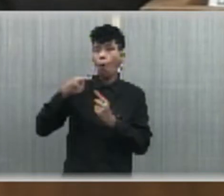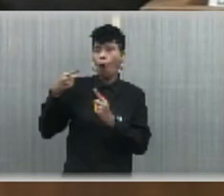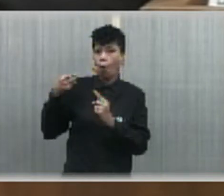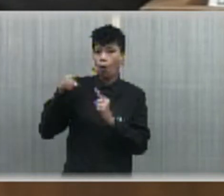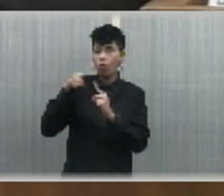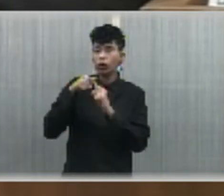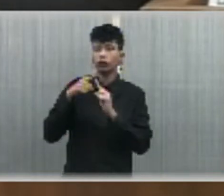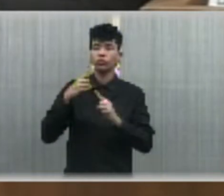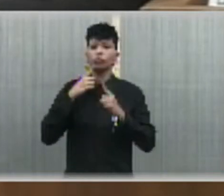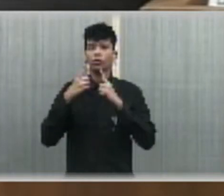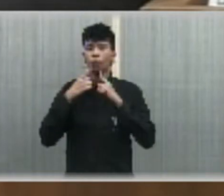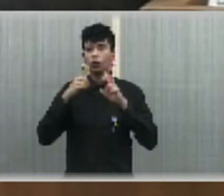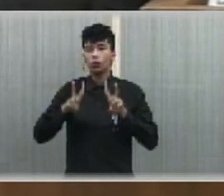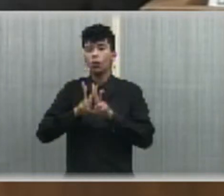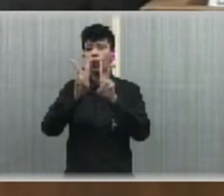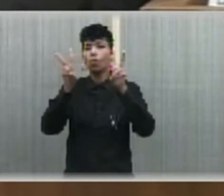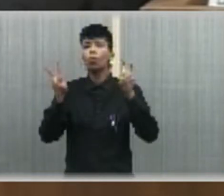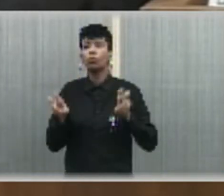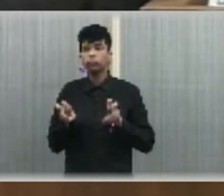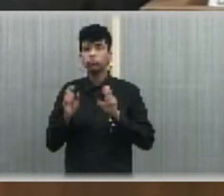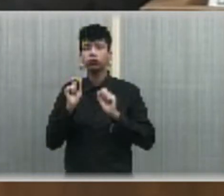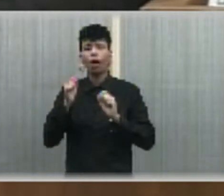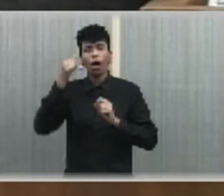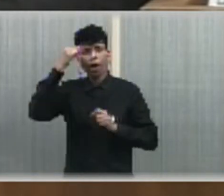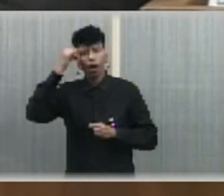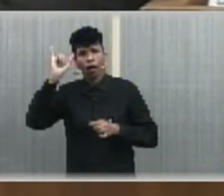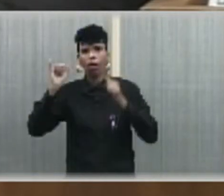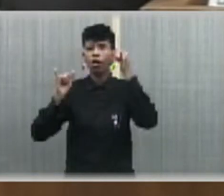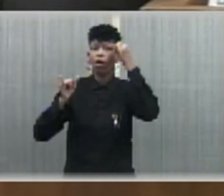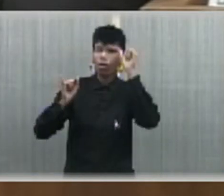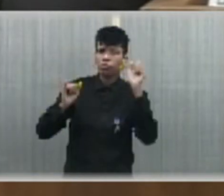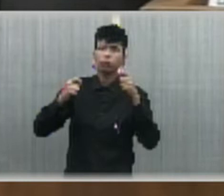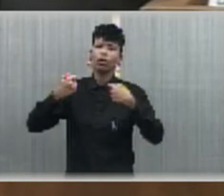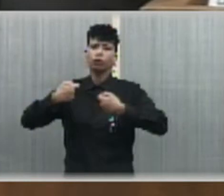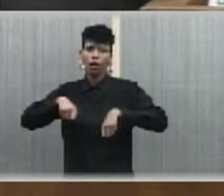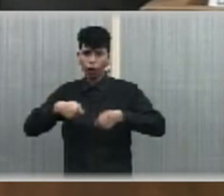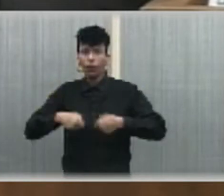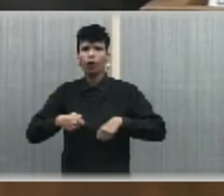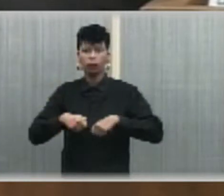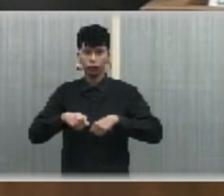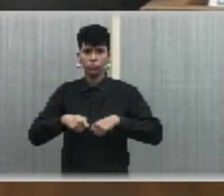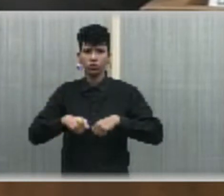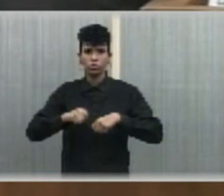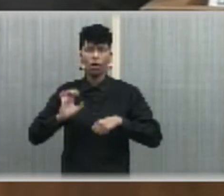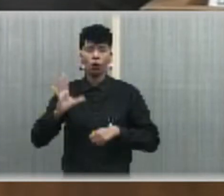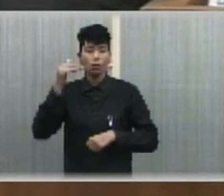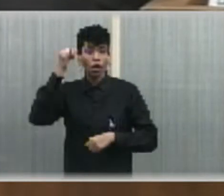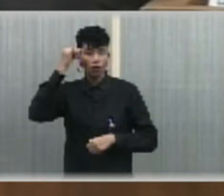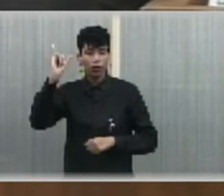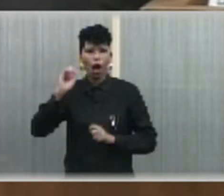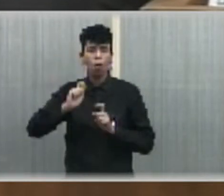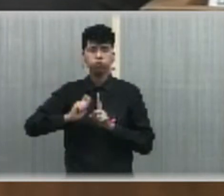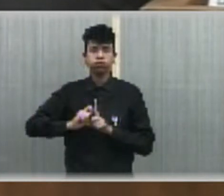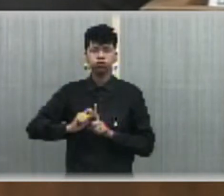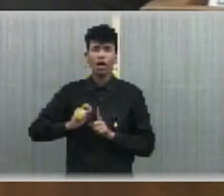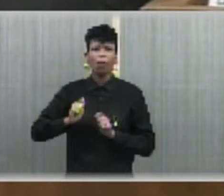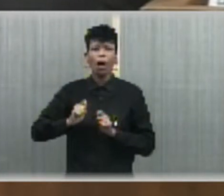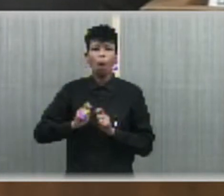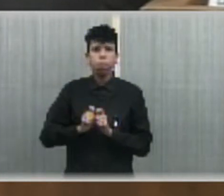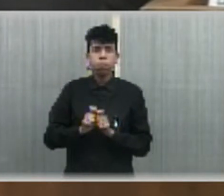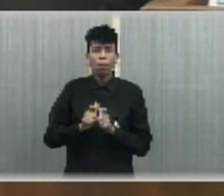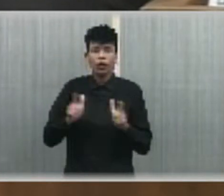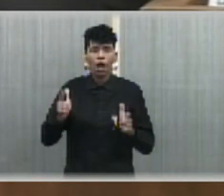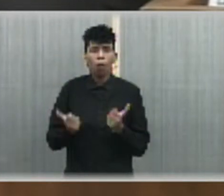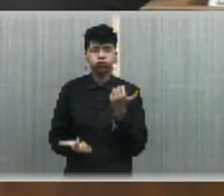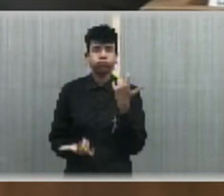de debater as medidas preventivas que precisam ser tomadas para evitar o aumento das queimadas